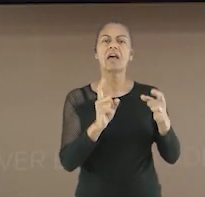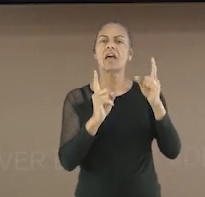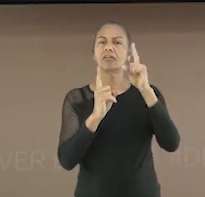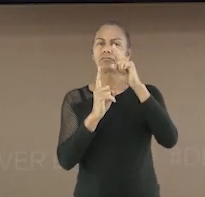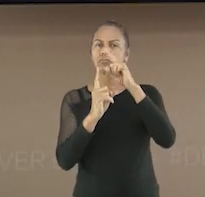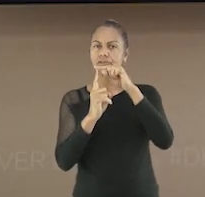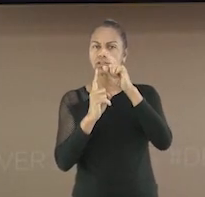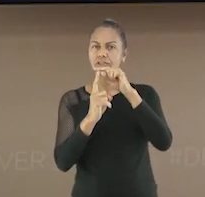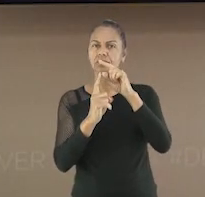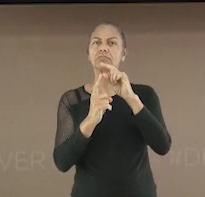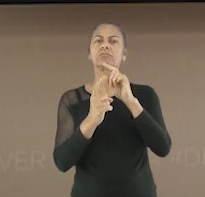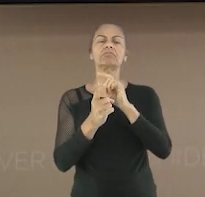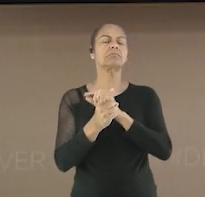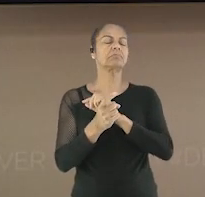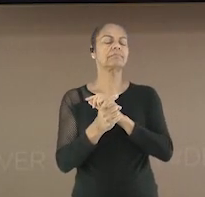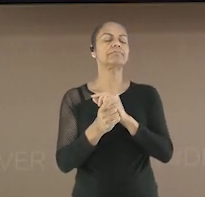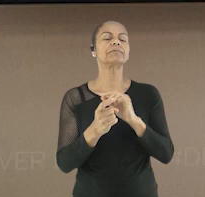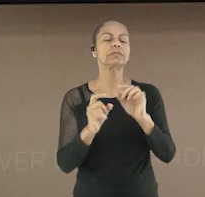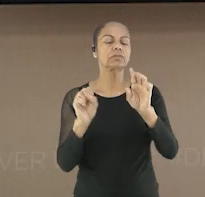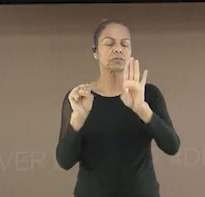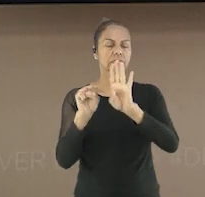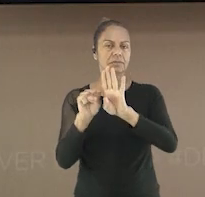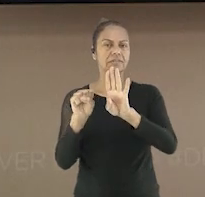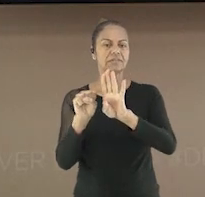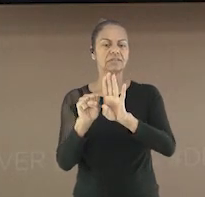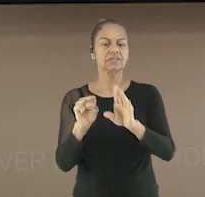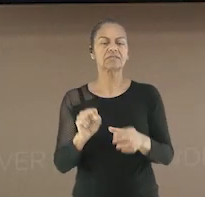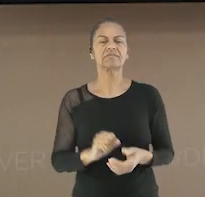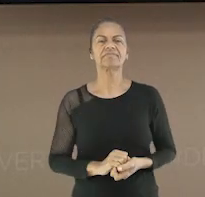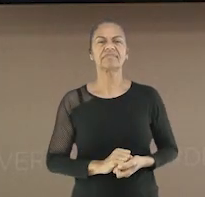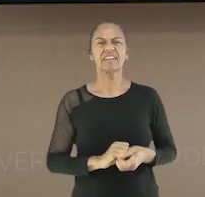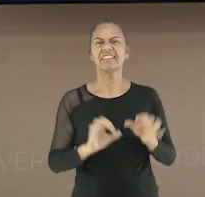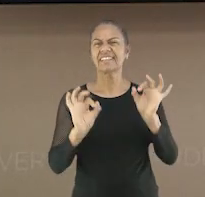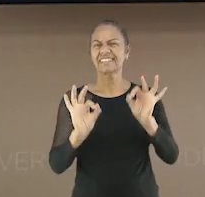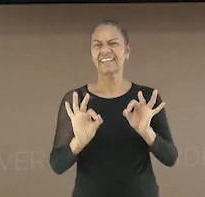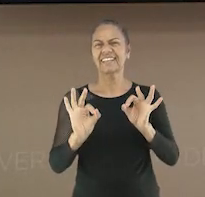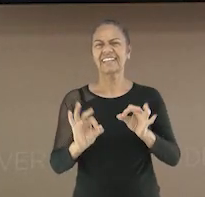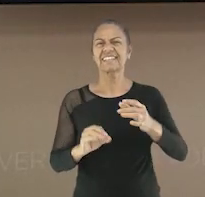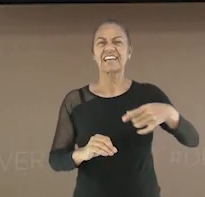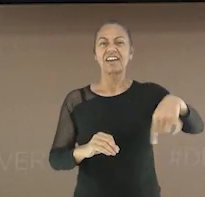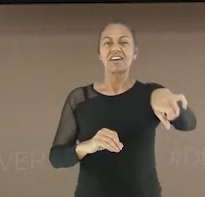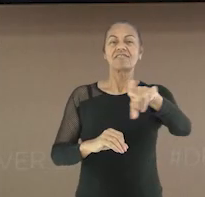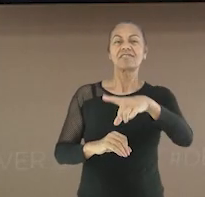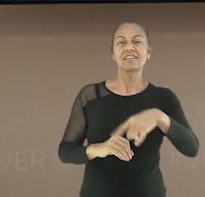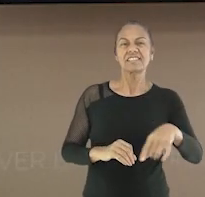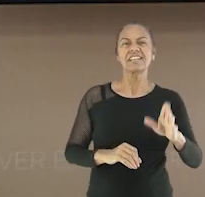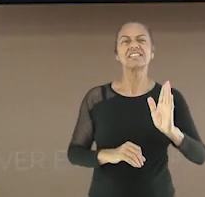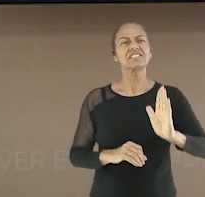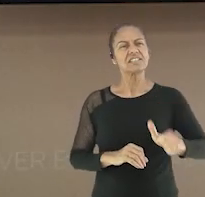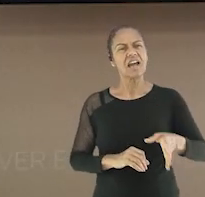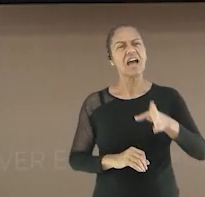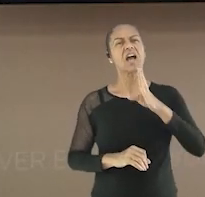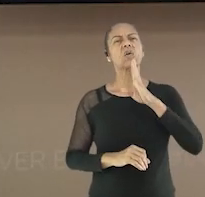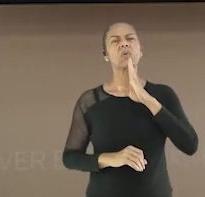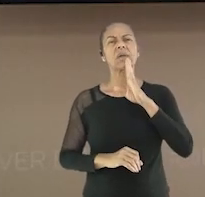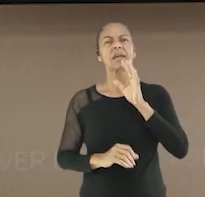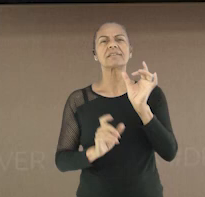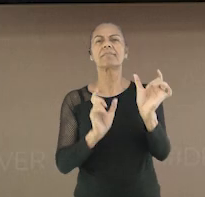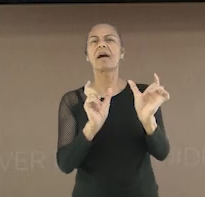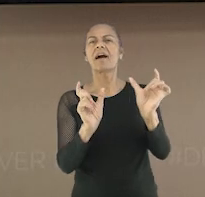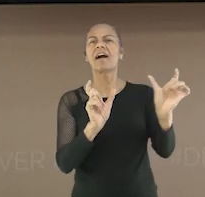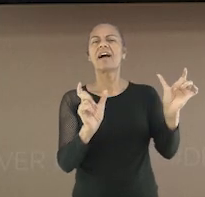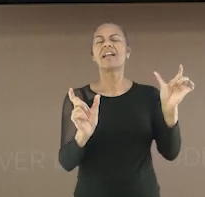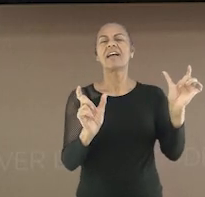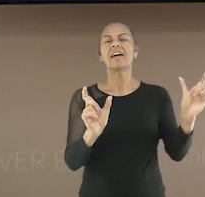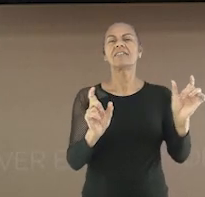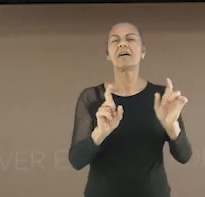são alguns tipos de substantivos. Eu aposto que você já conhecia essas palavras, mas talvez não conhecesse